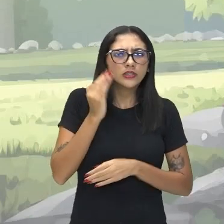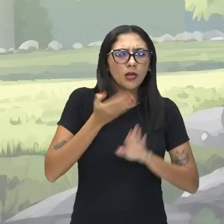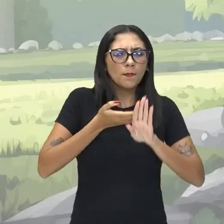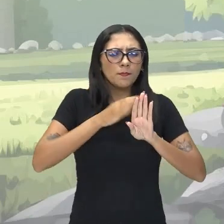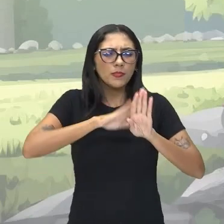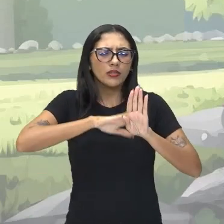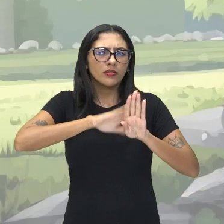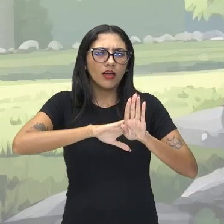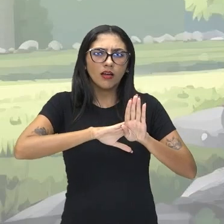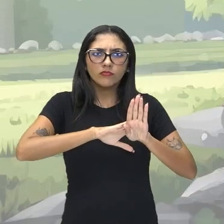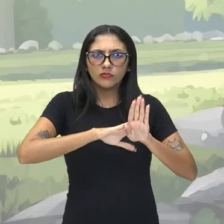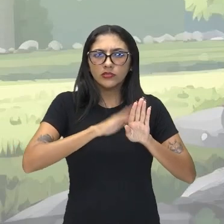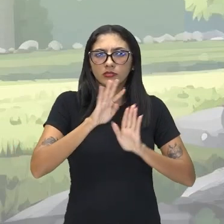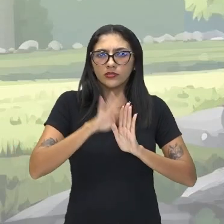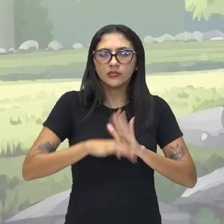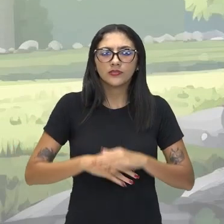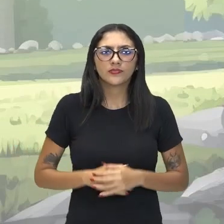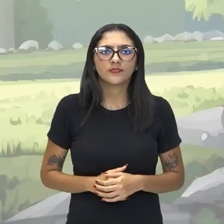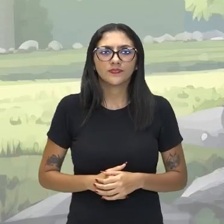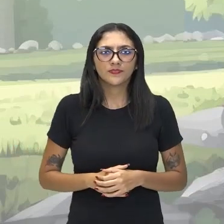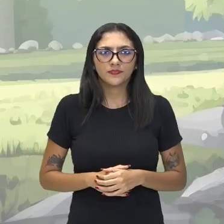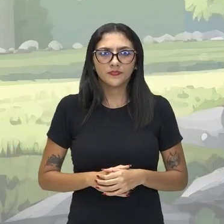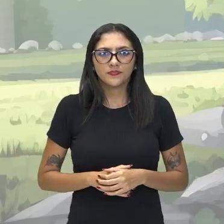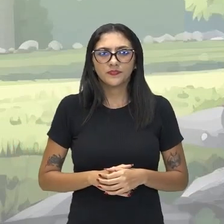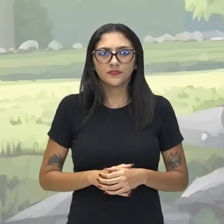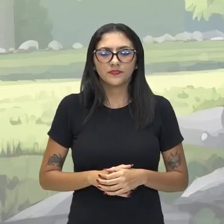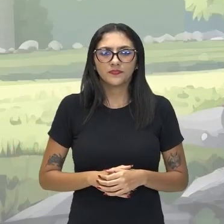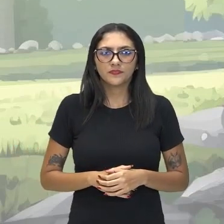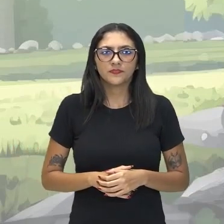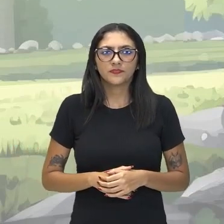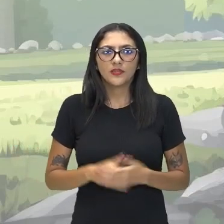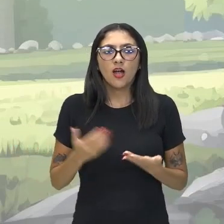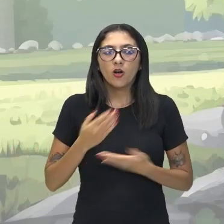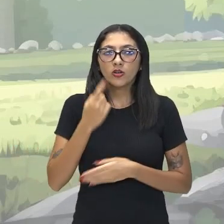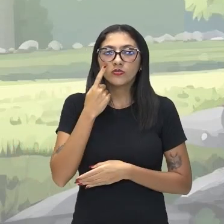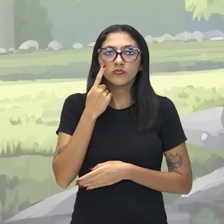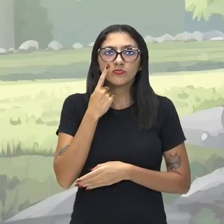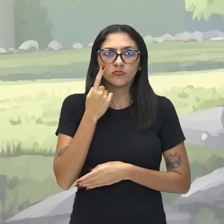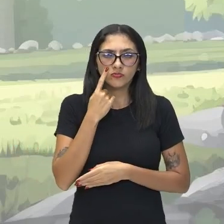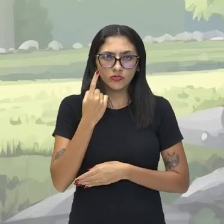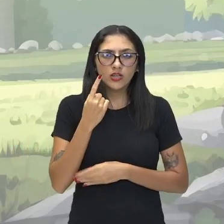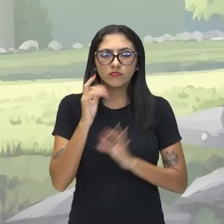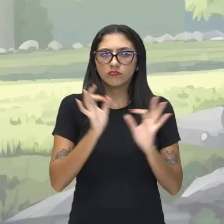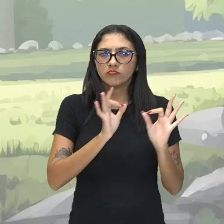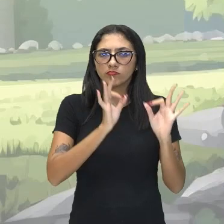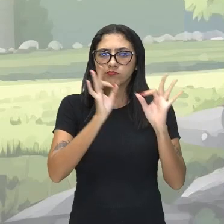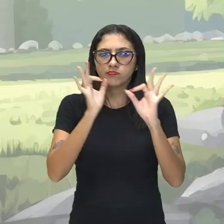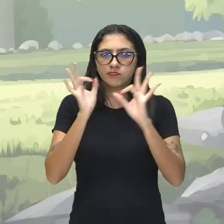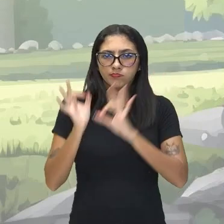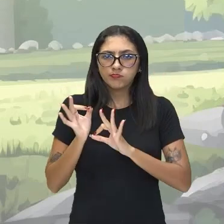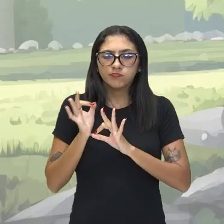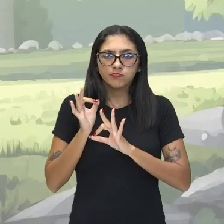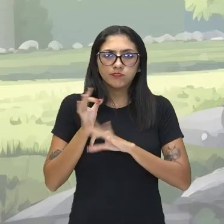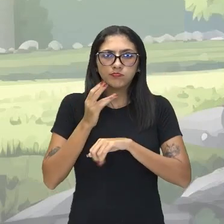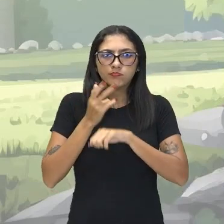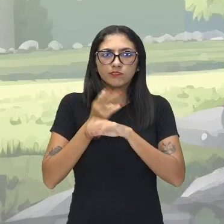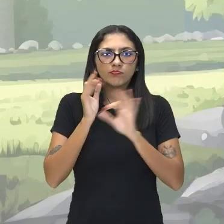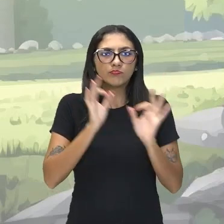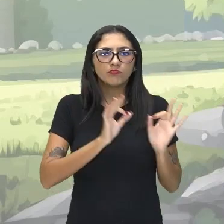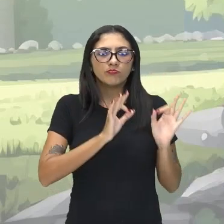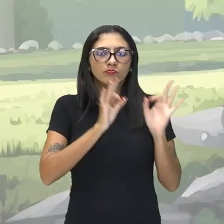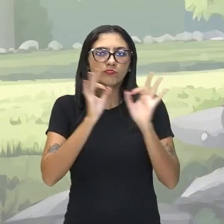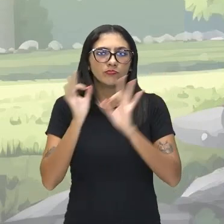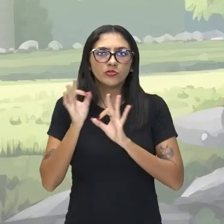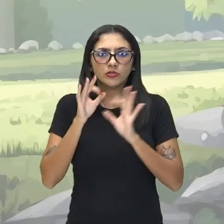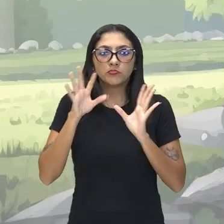leitor quer me dizer naquele momento. Nós vamos ver agora um pequeno trecho aí, né, um pouco resumido, do